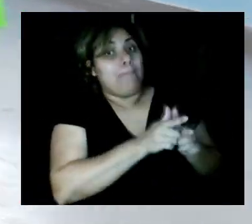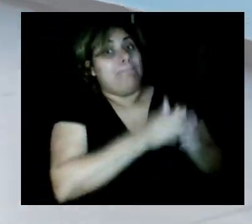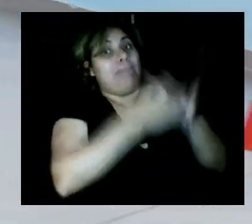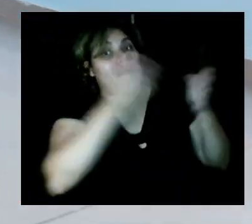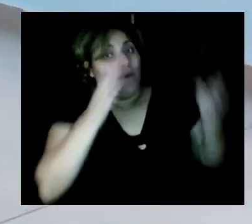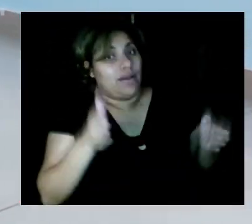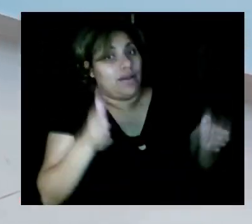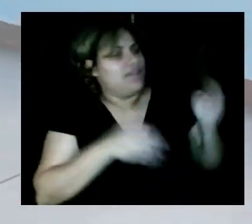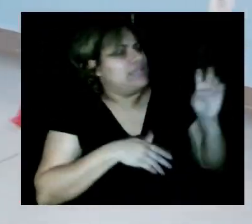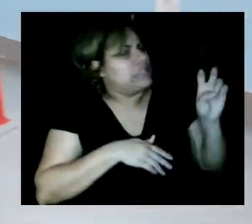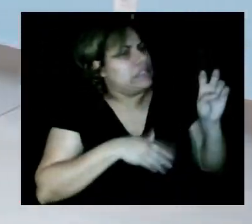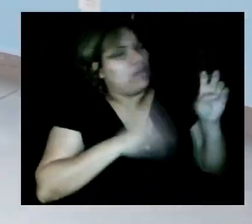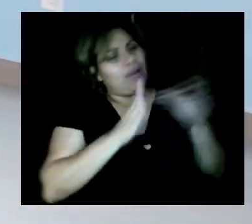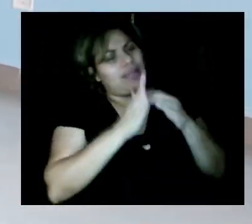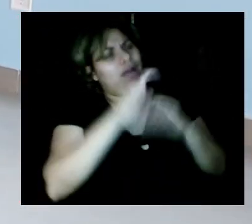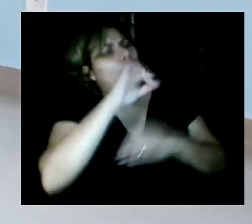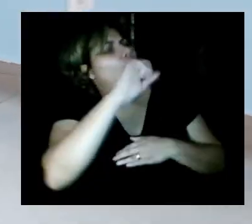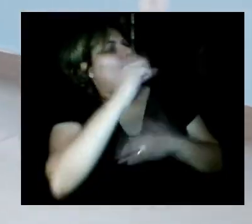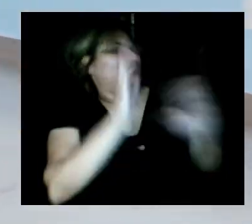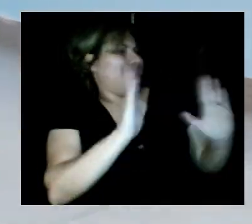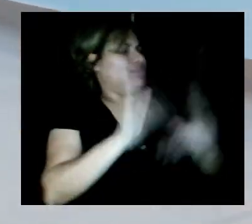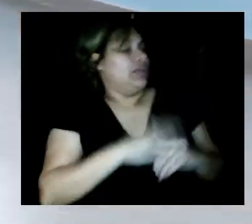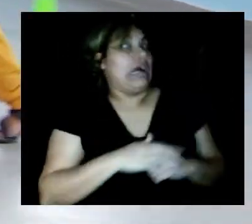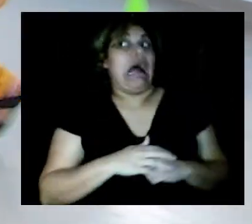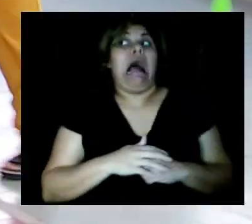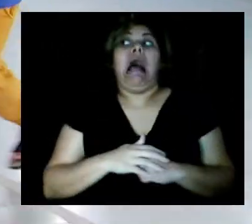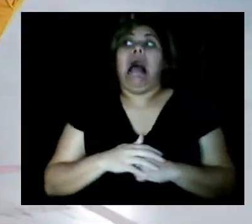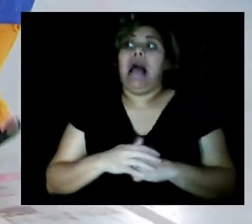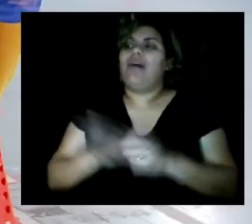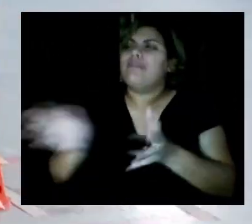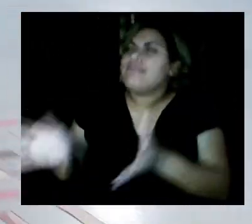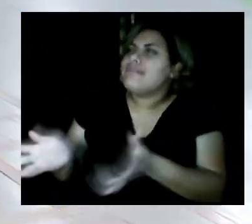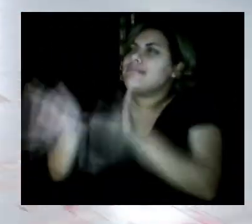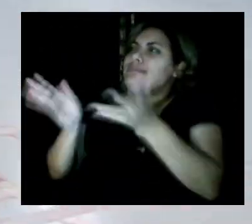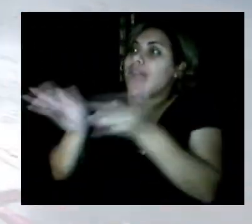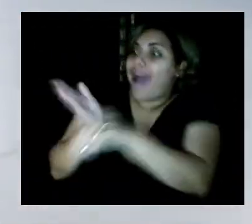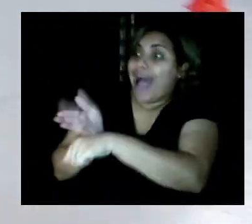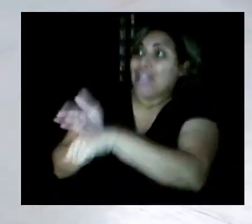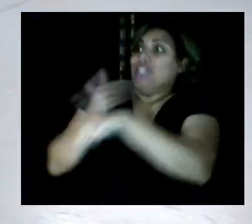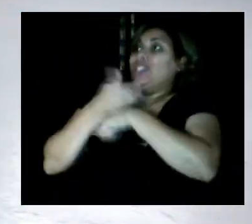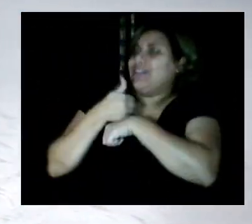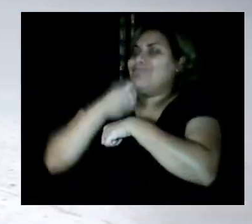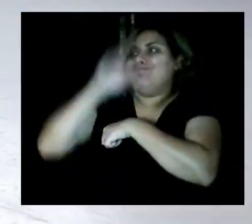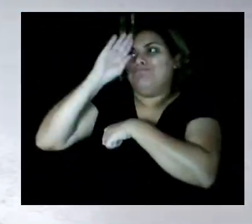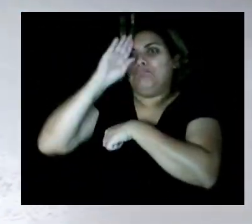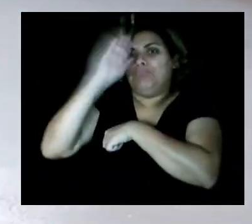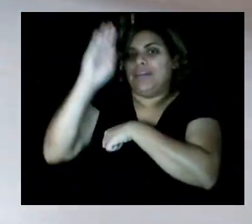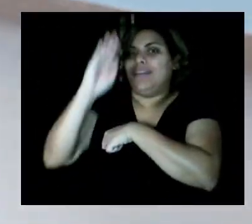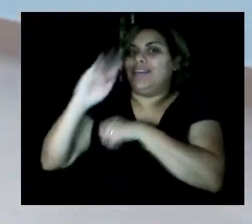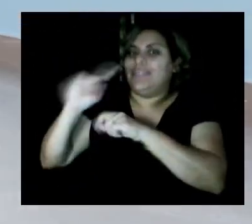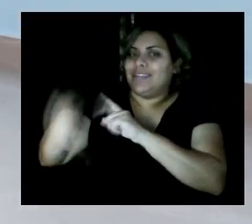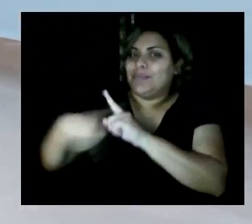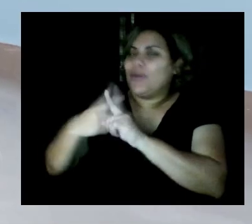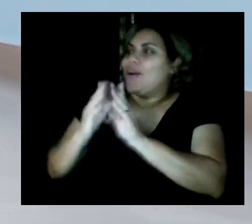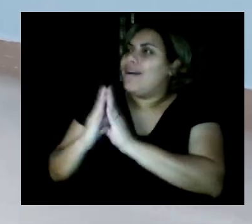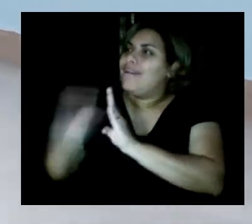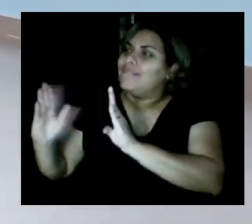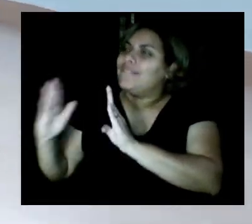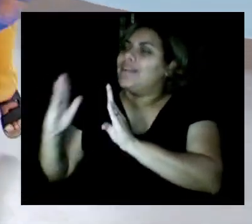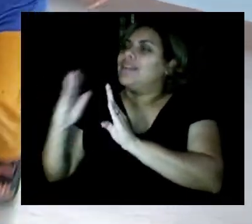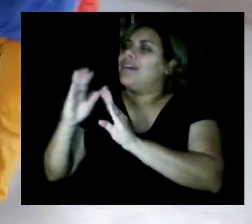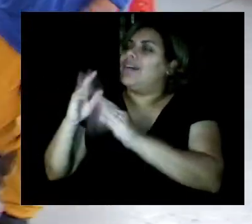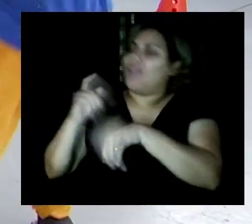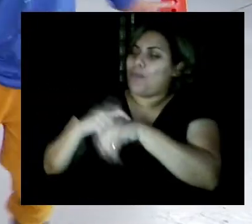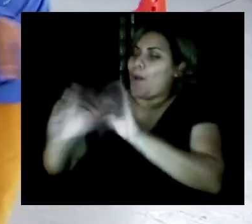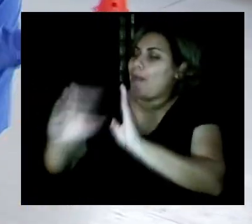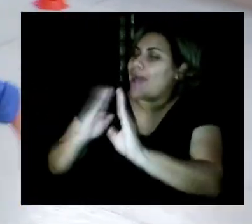pequenininho. Essa estimulação precoce é fundamental, né? Logo depois da poda neural, né? Que é quando as coisas começam Faz toda a